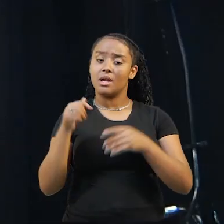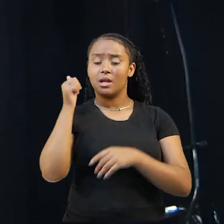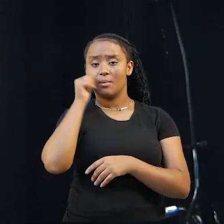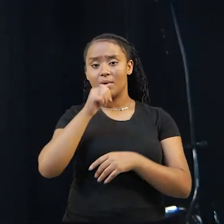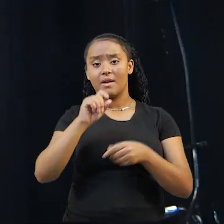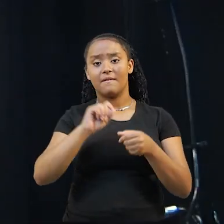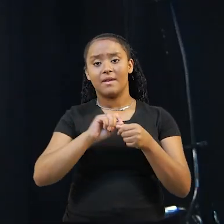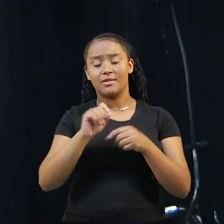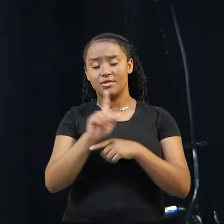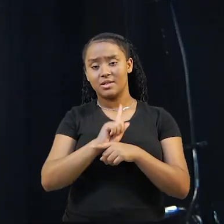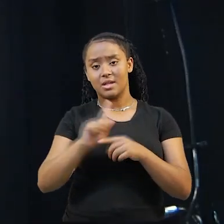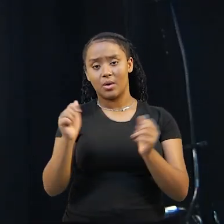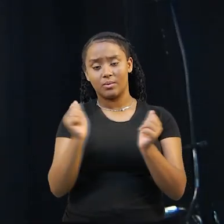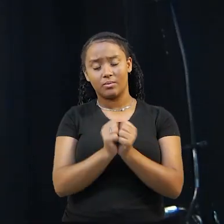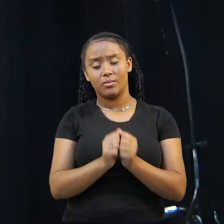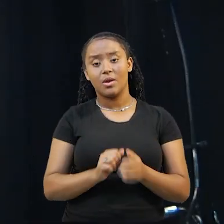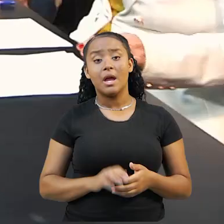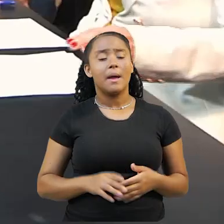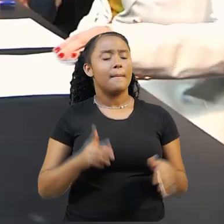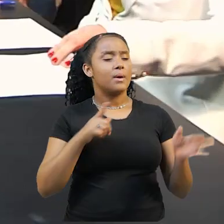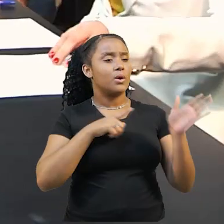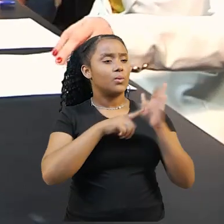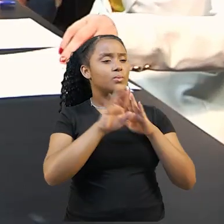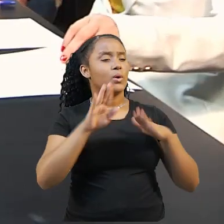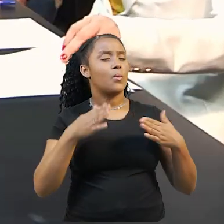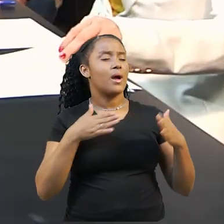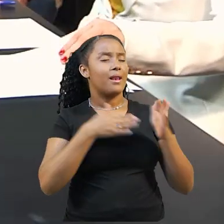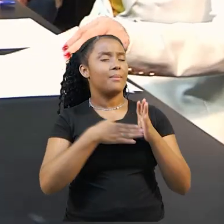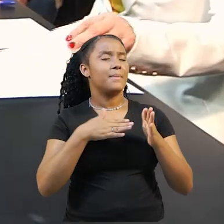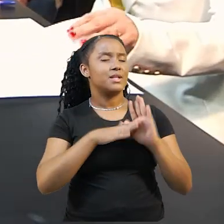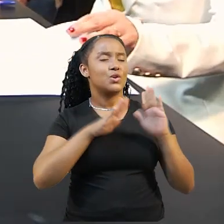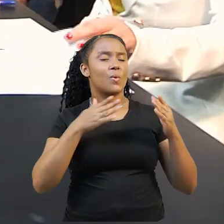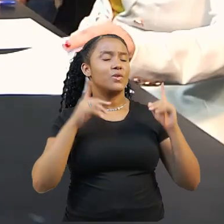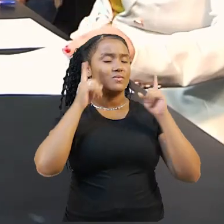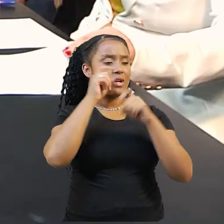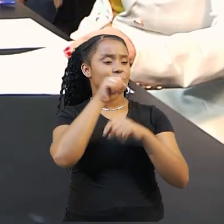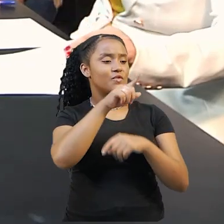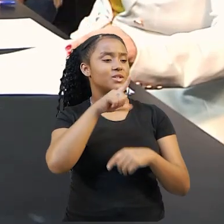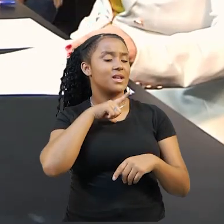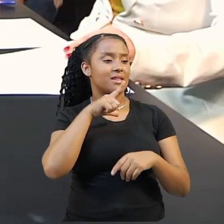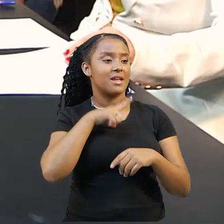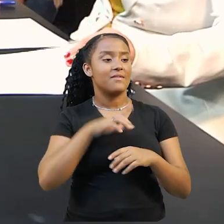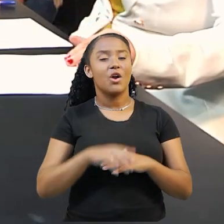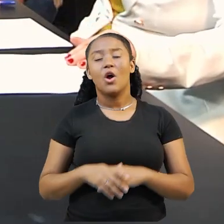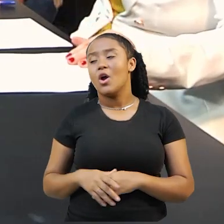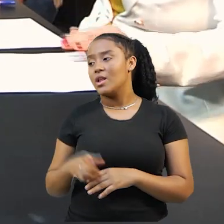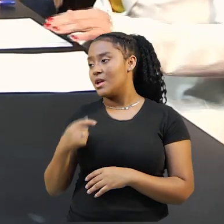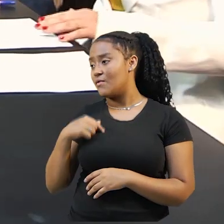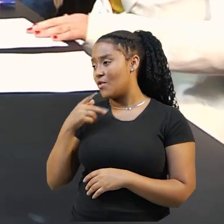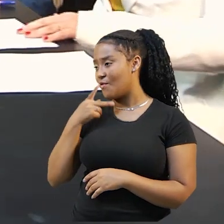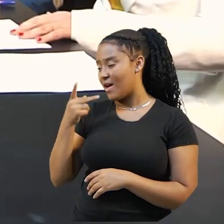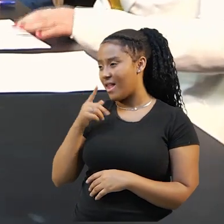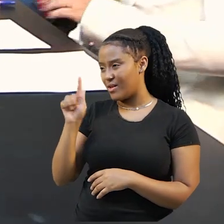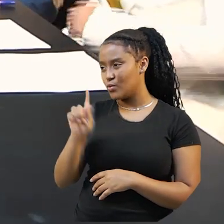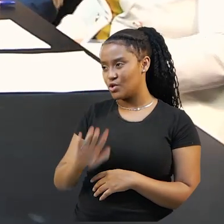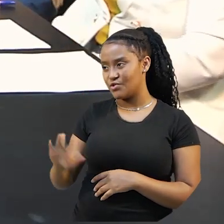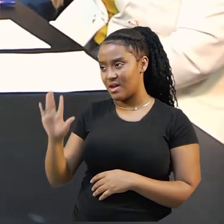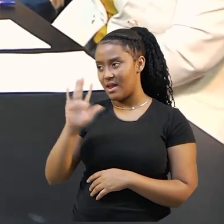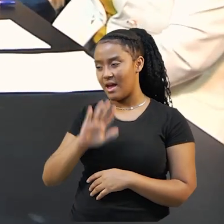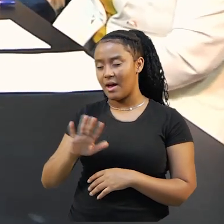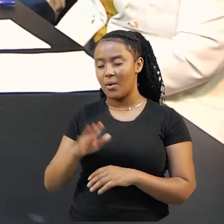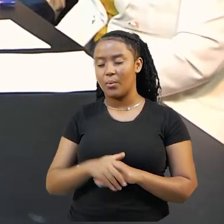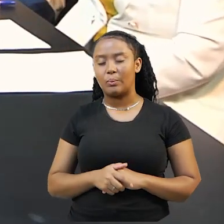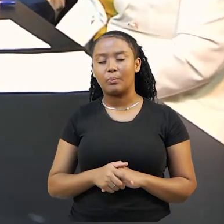faz gestão, né? Que dificuldades, Catarina, você enfrentou sendo mulher? Eu acho que a gente ainda enfrenta. Eu vou falar de uma forma